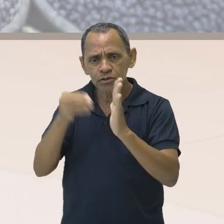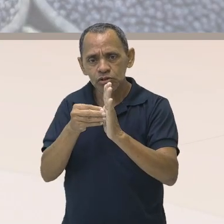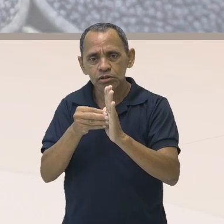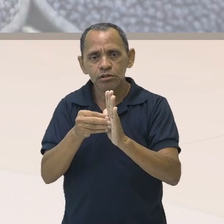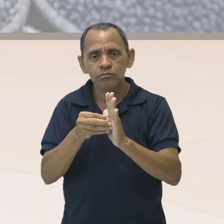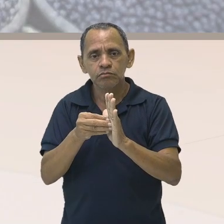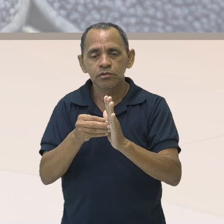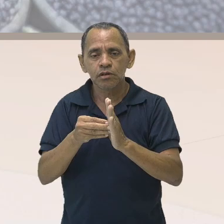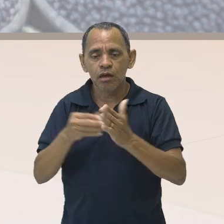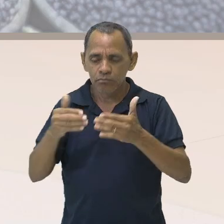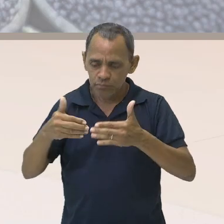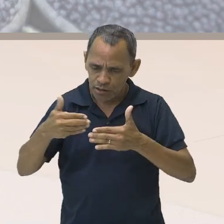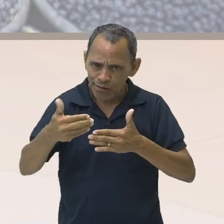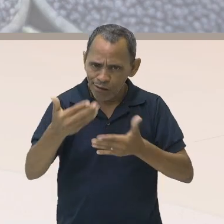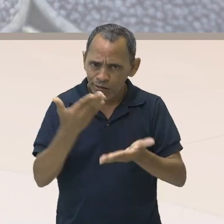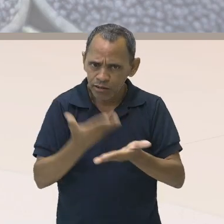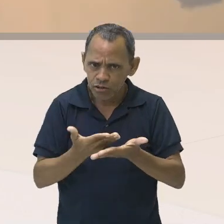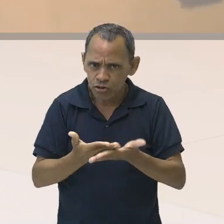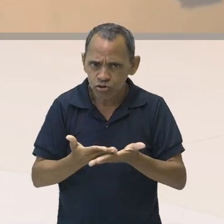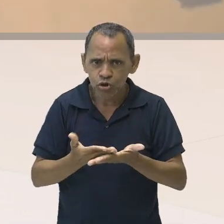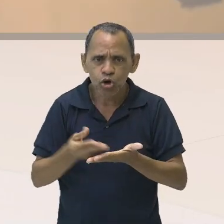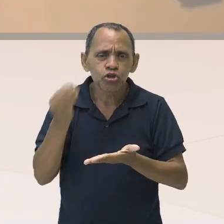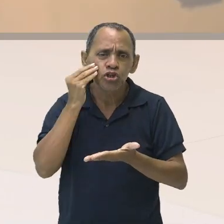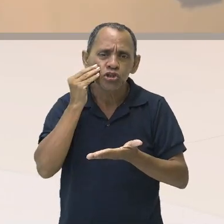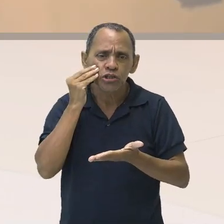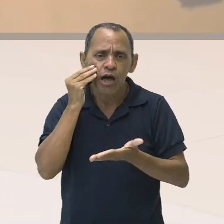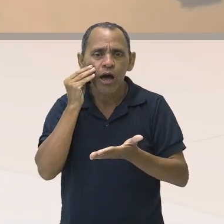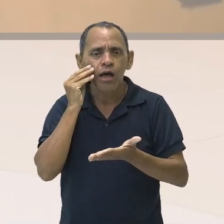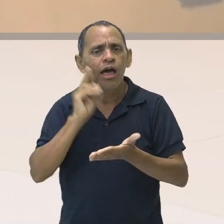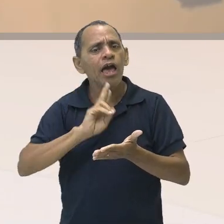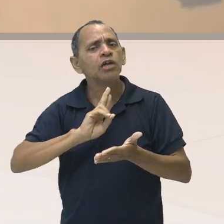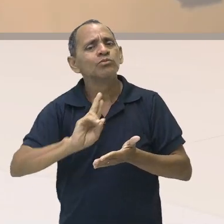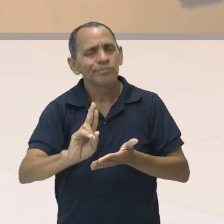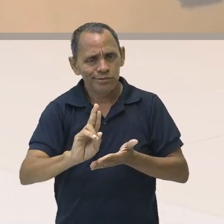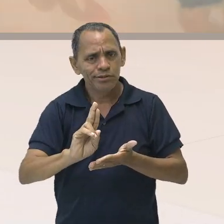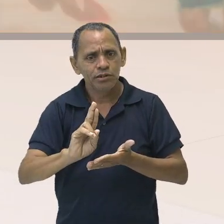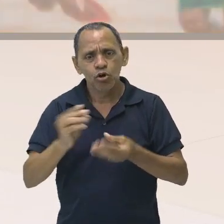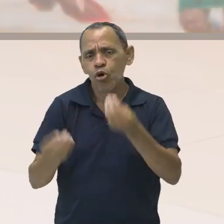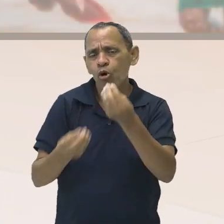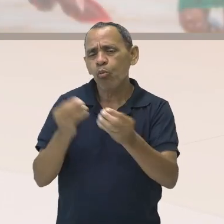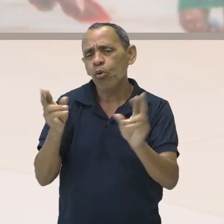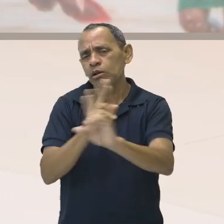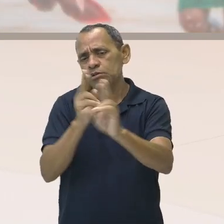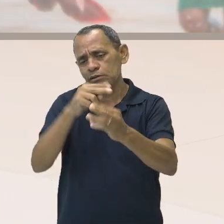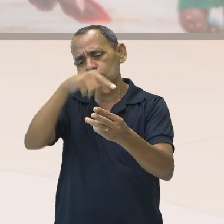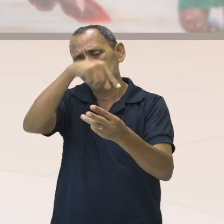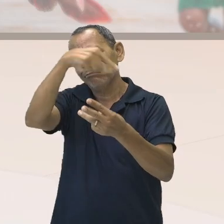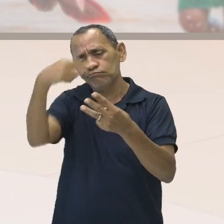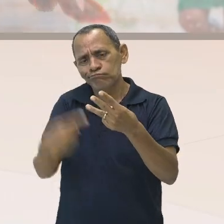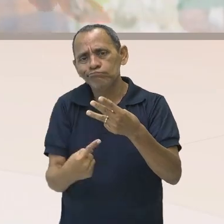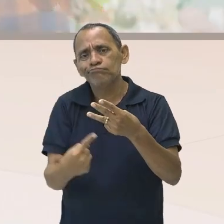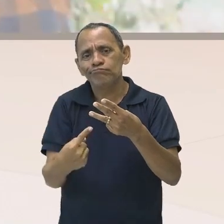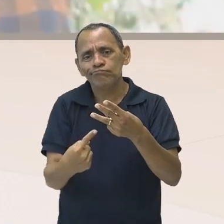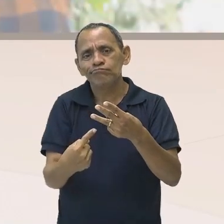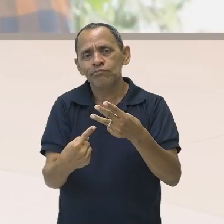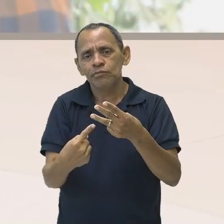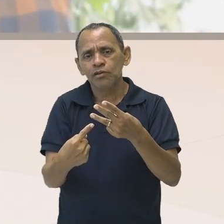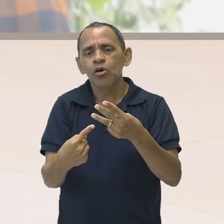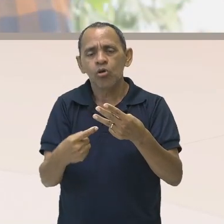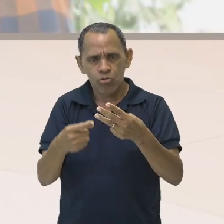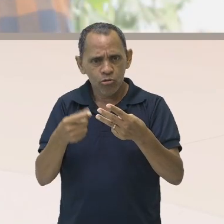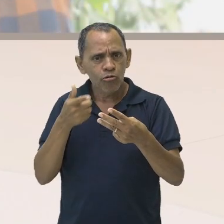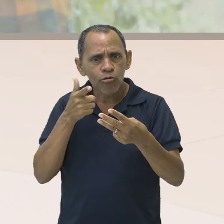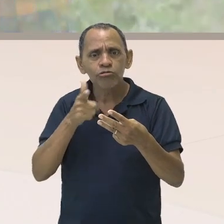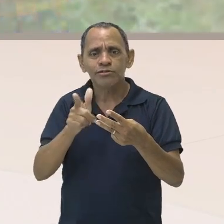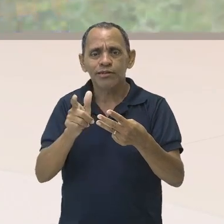responder essa pergunta aqui. Como a gente consegue relacionar essas três coisas, hein, aqui na nossa região? Dá para conciliar tudo isso de